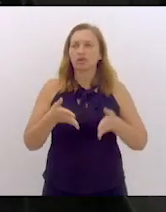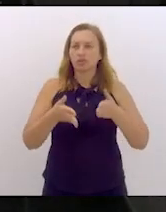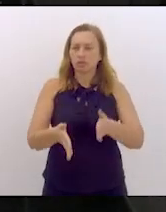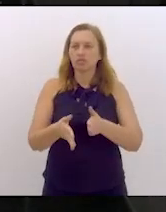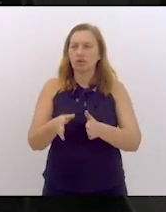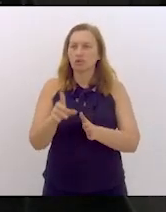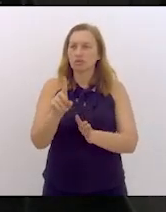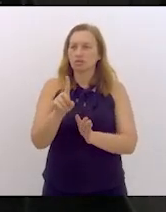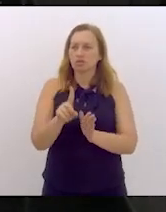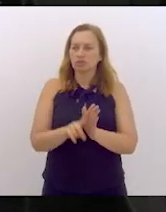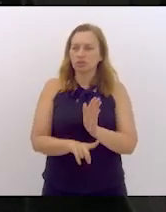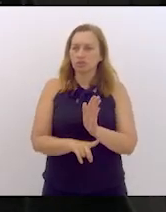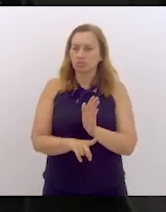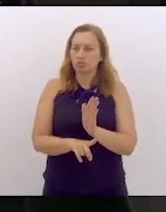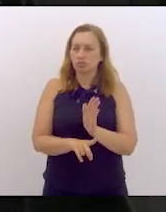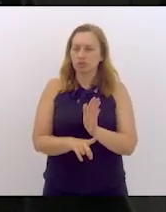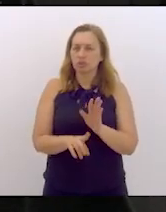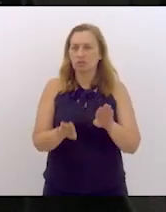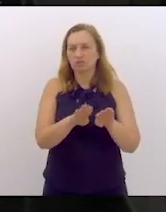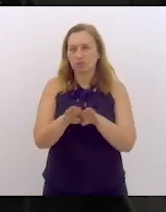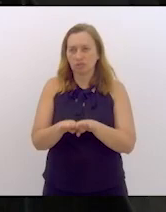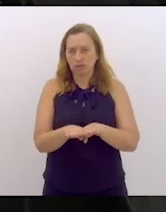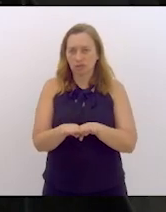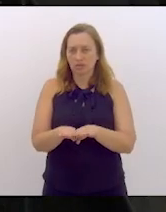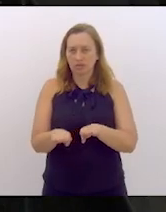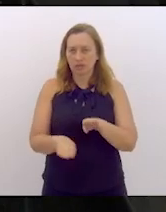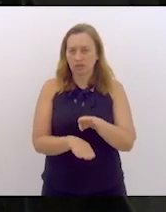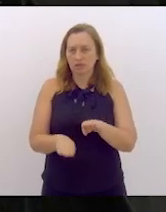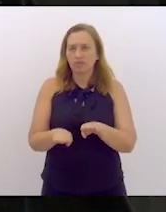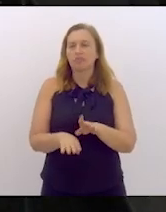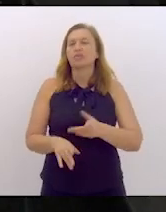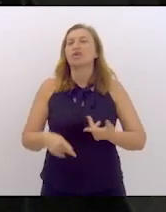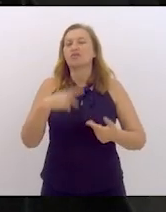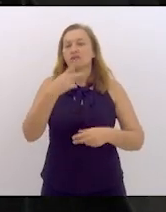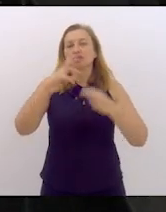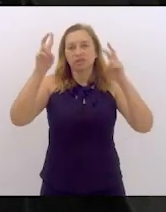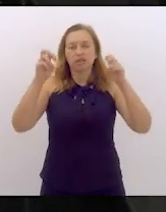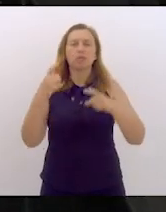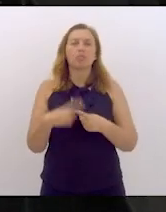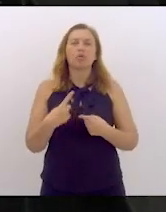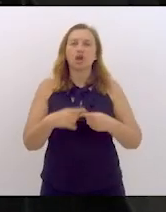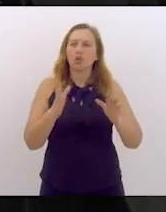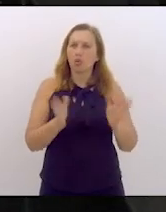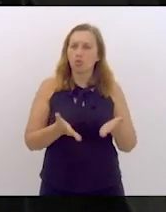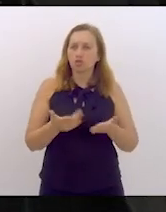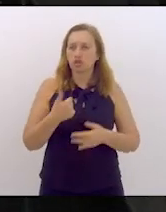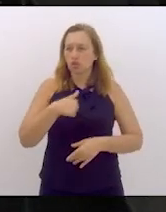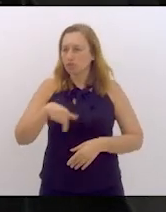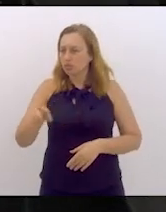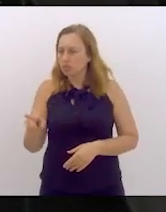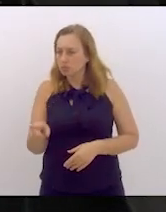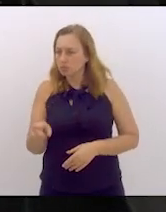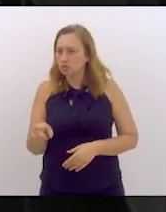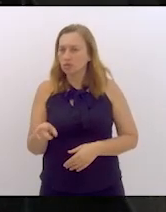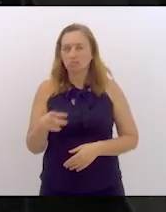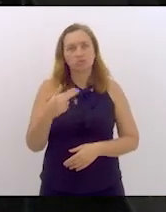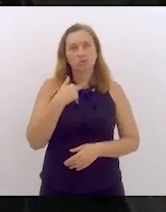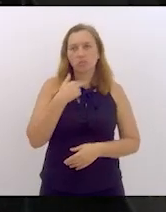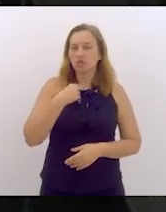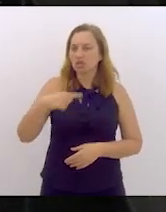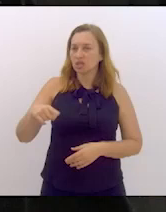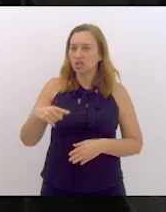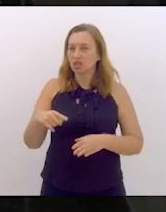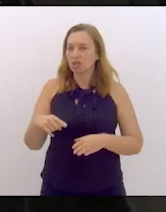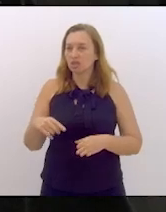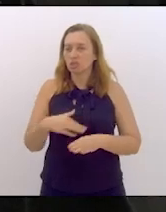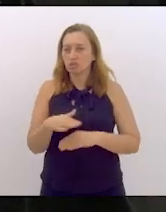foco na redução das desigualdades faço menção a este tema que hoje passei no pude participar integralmente